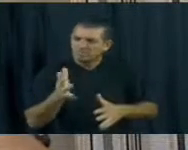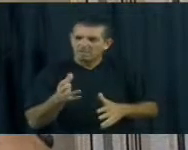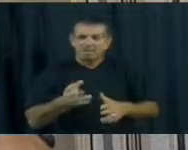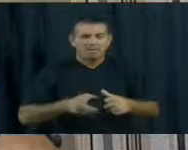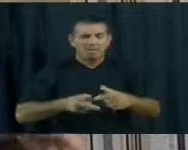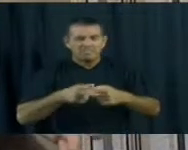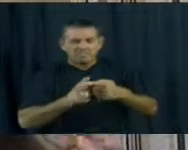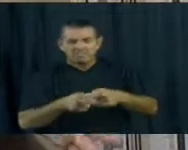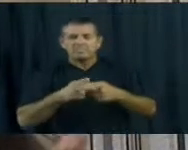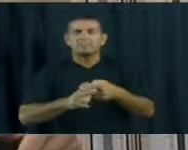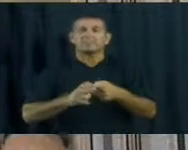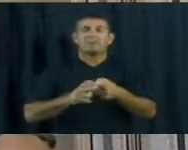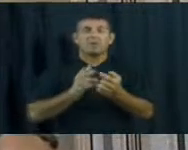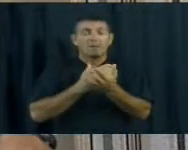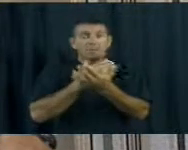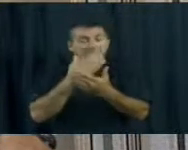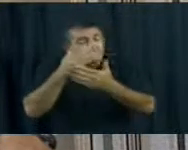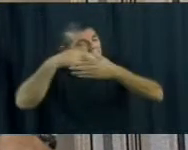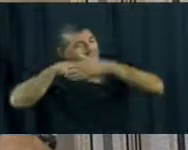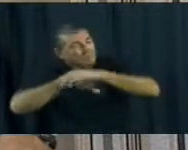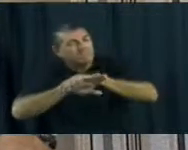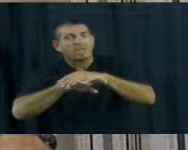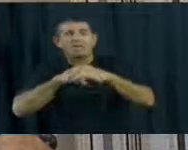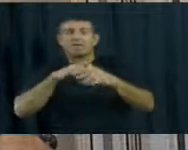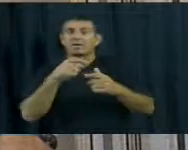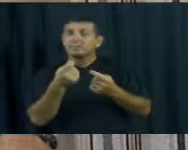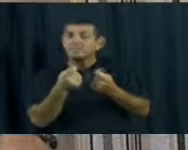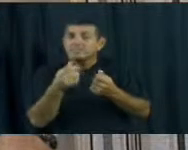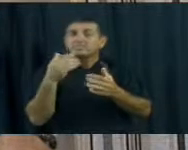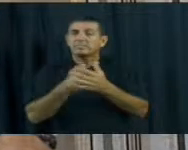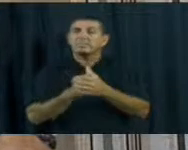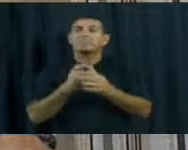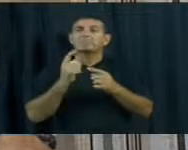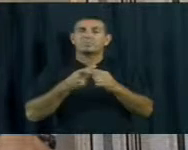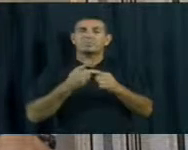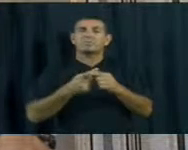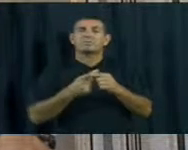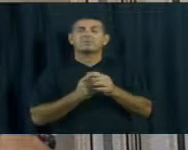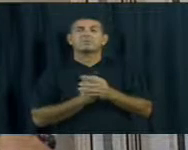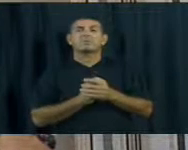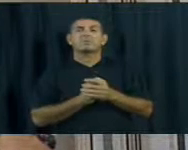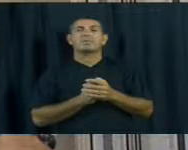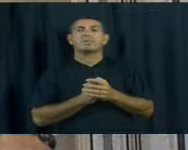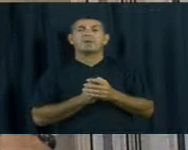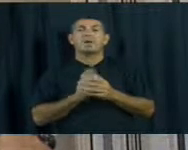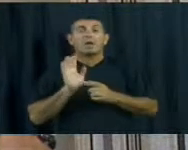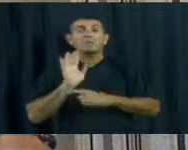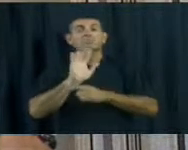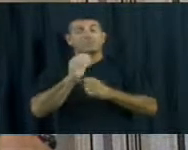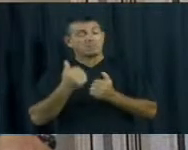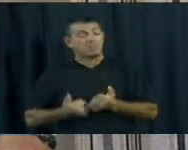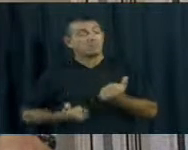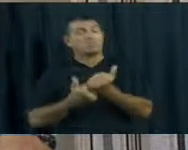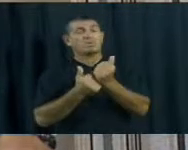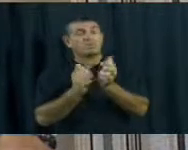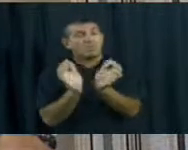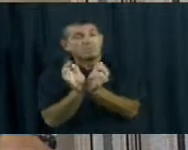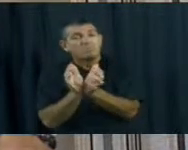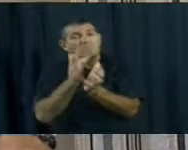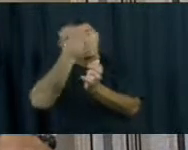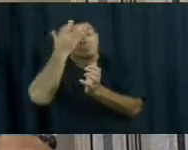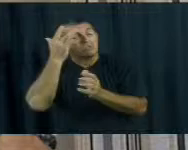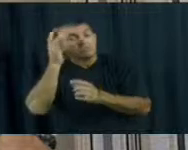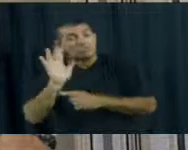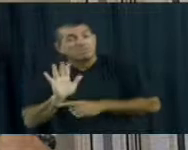uma quantia guardada, tá? Porque funciona a nossa cobrança e esse dinheiro vai